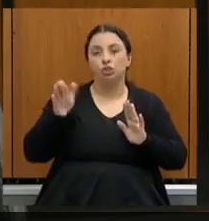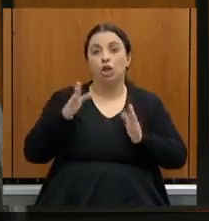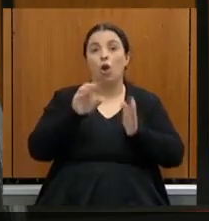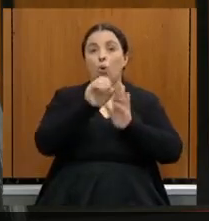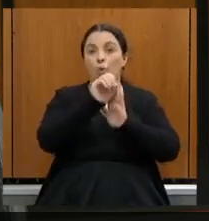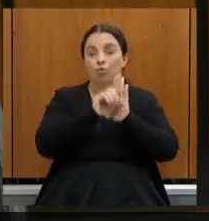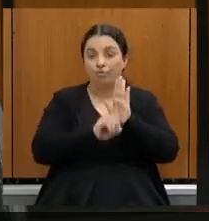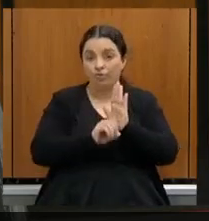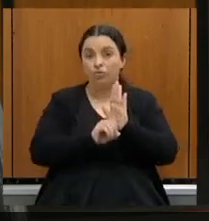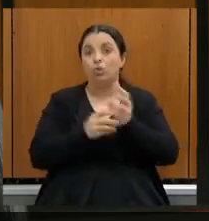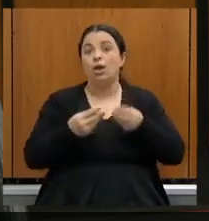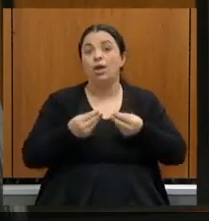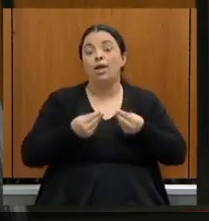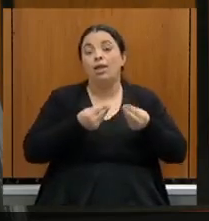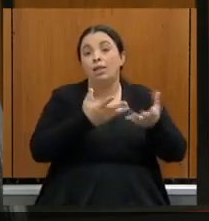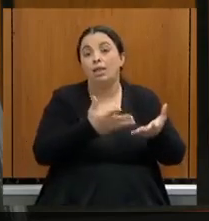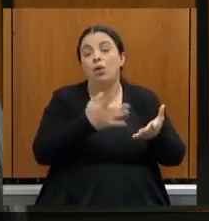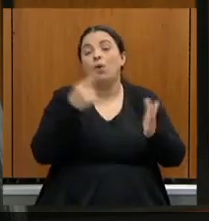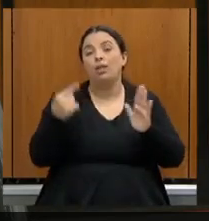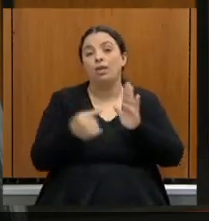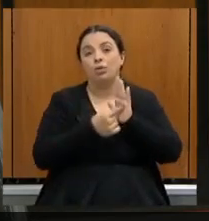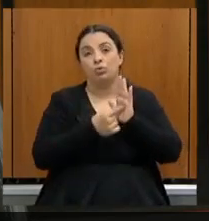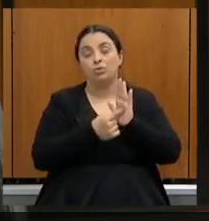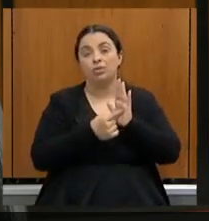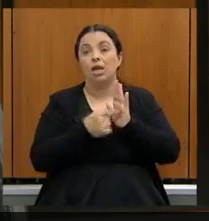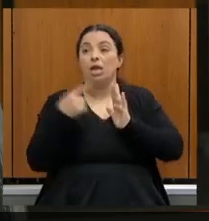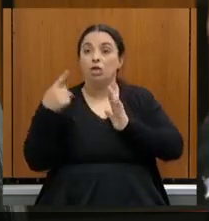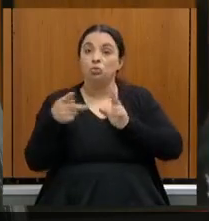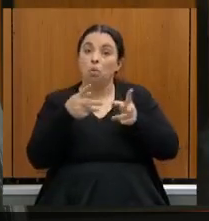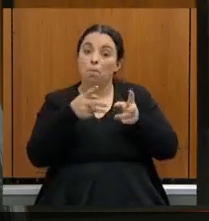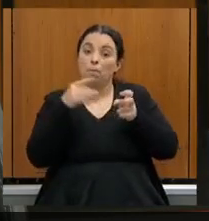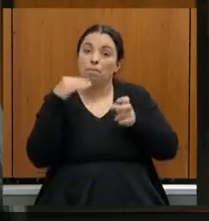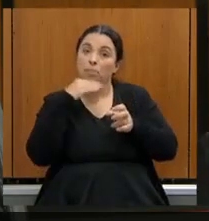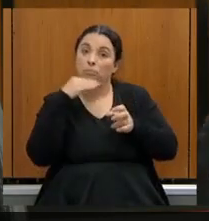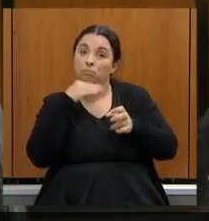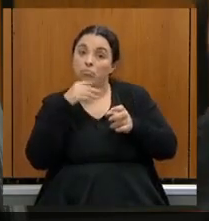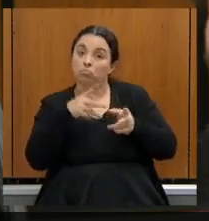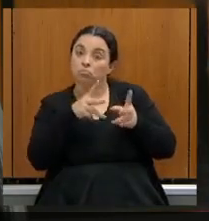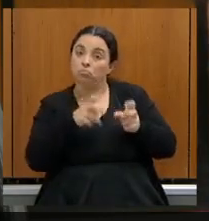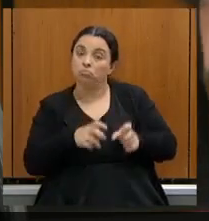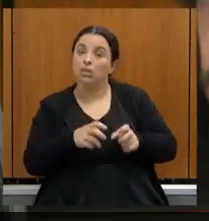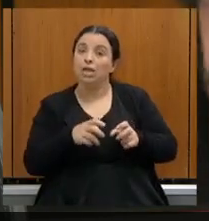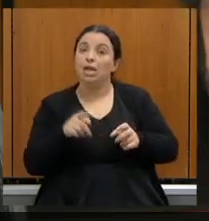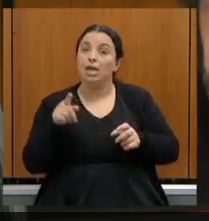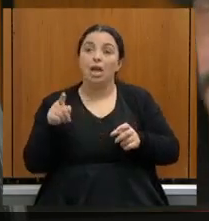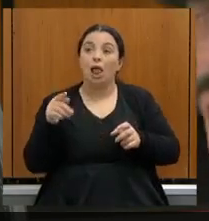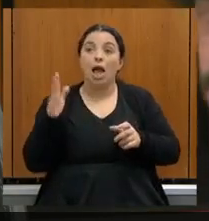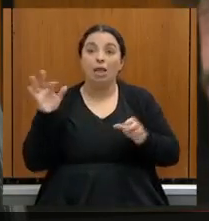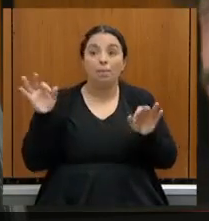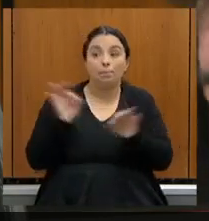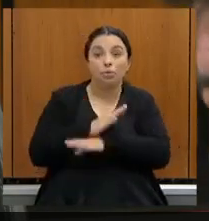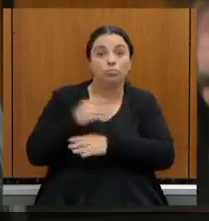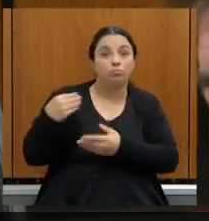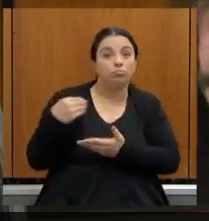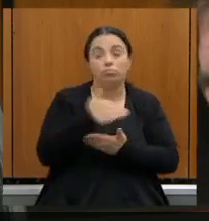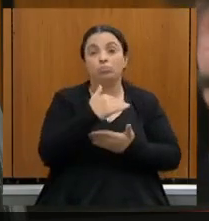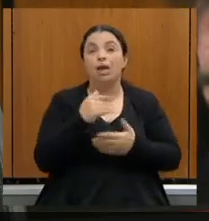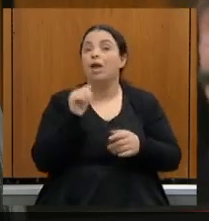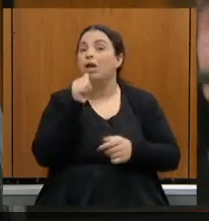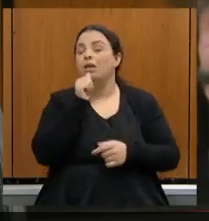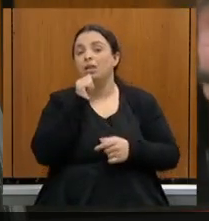encaminhou a denúncia, encaminhou o parecer, está encaminhando, não encaminhou ainda não, o parecer da